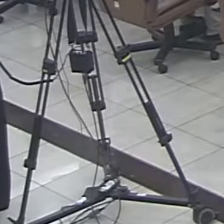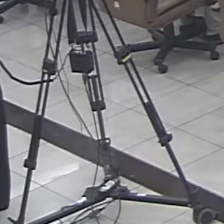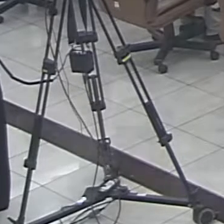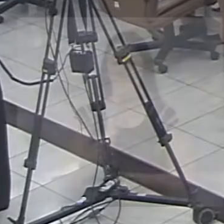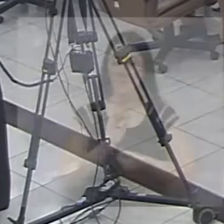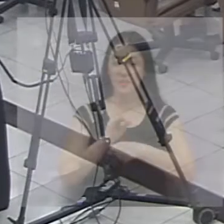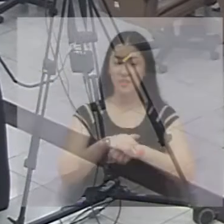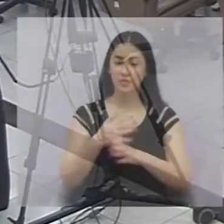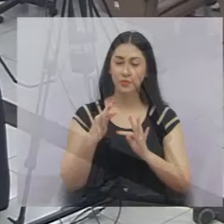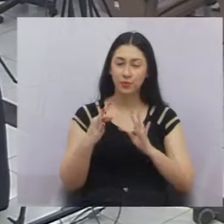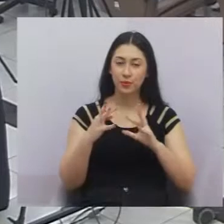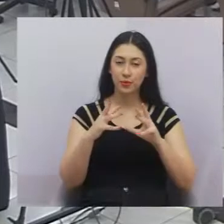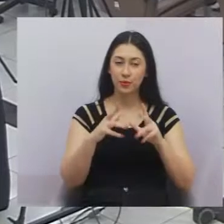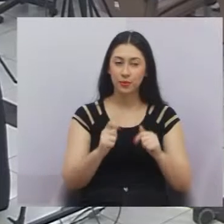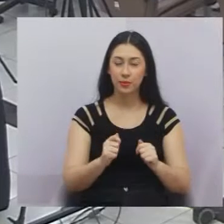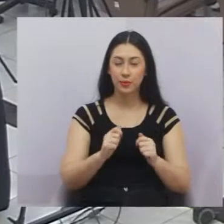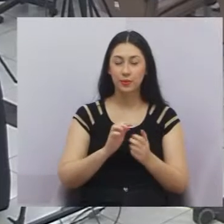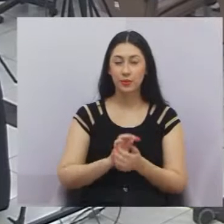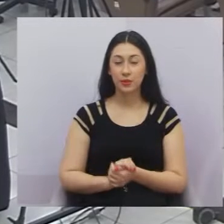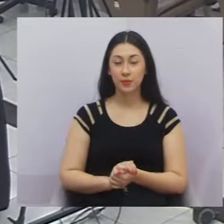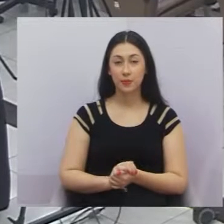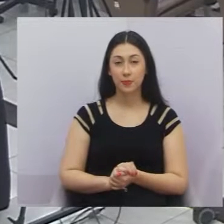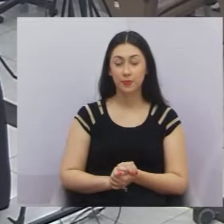Boa noite a todos.